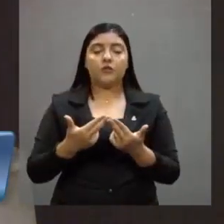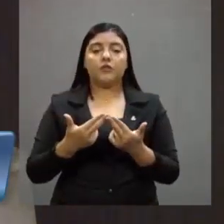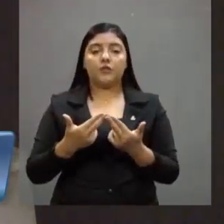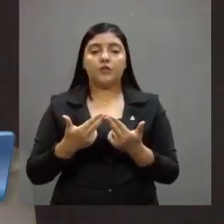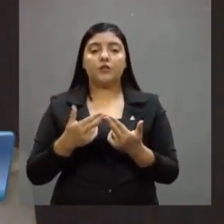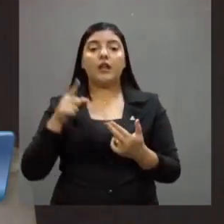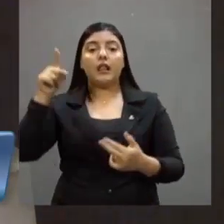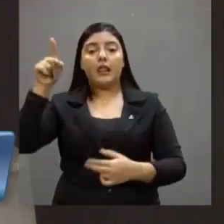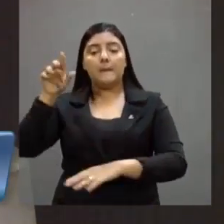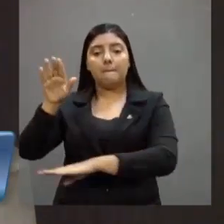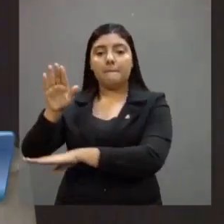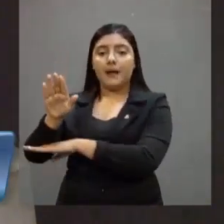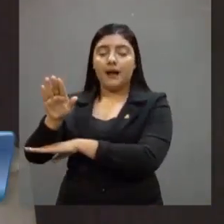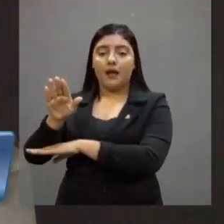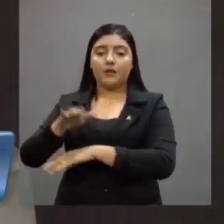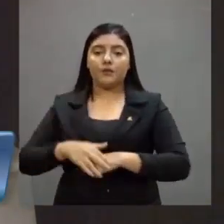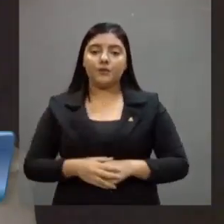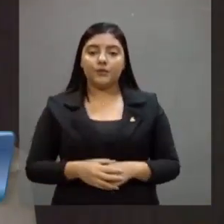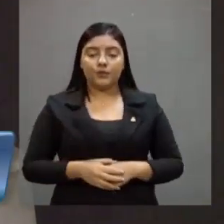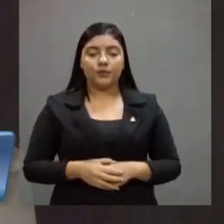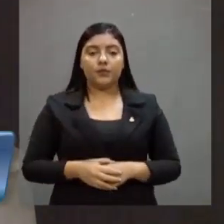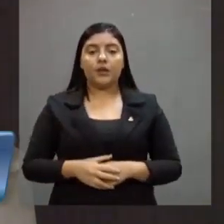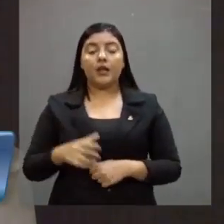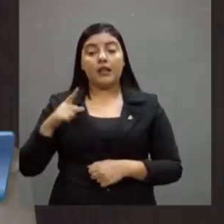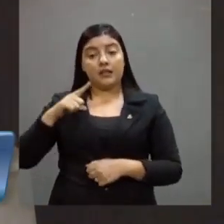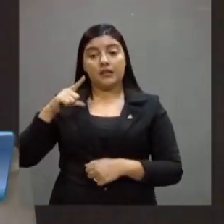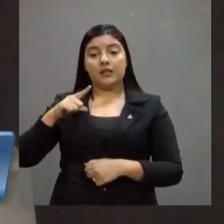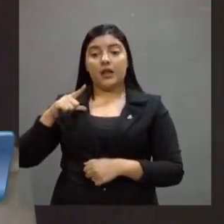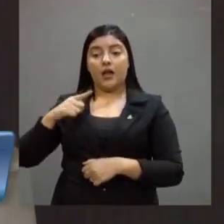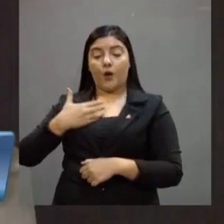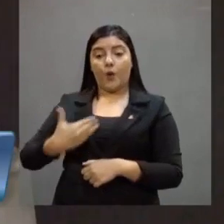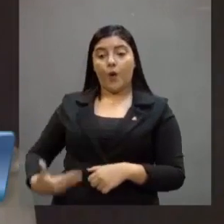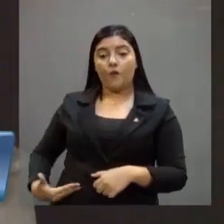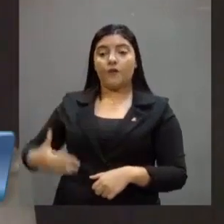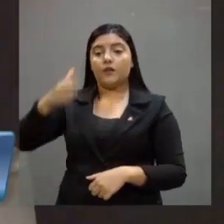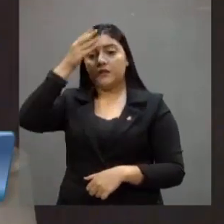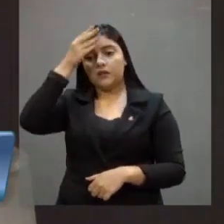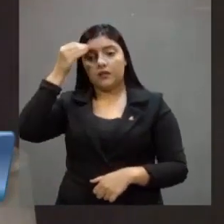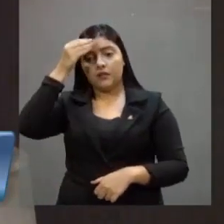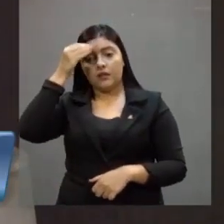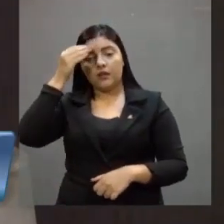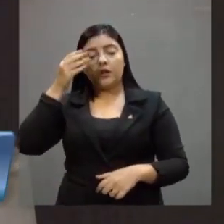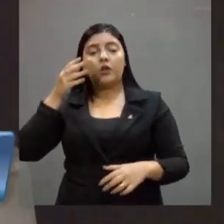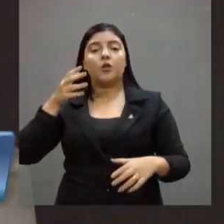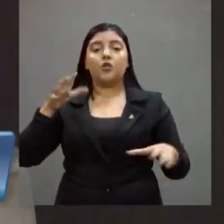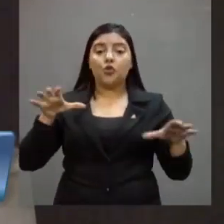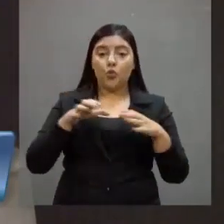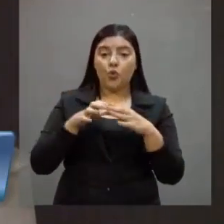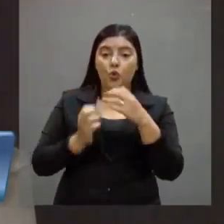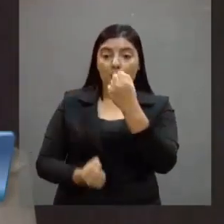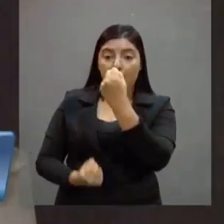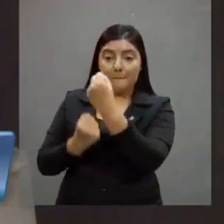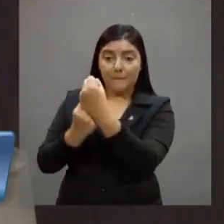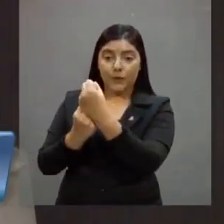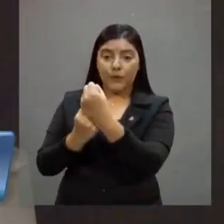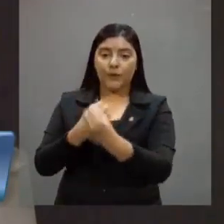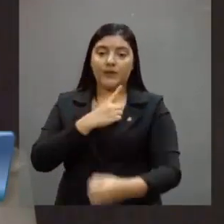no Palácio do Abolição, entre o governador Camilo Santana e sua larga base nessa casa.